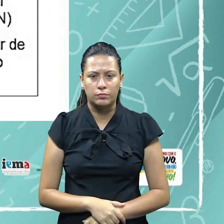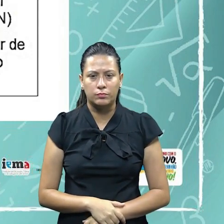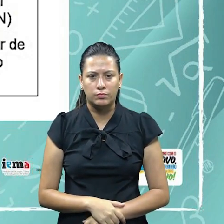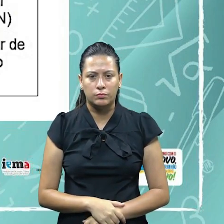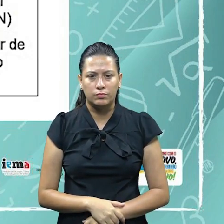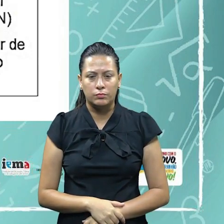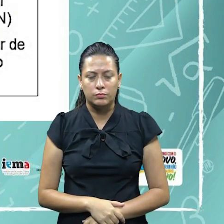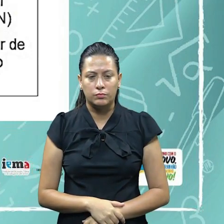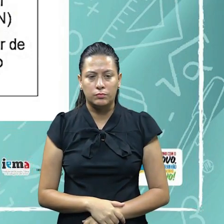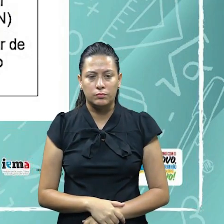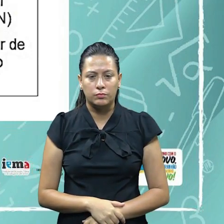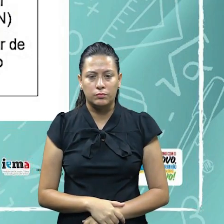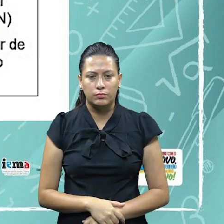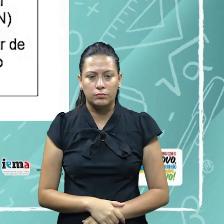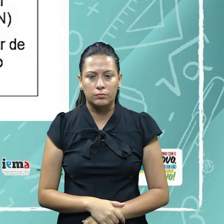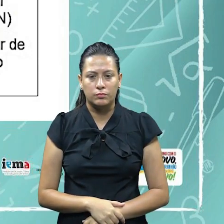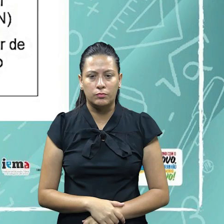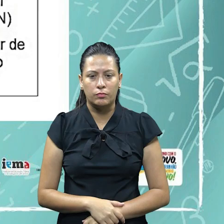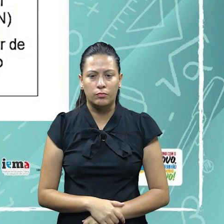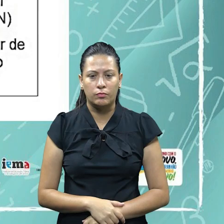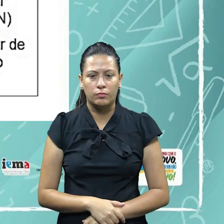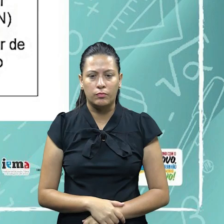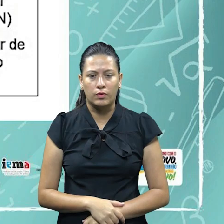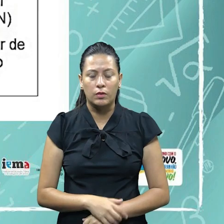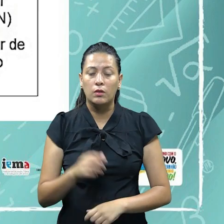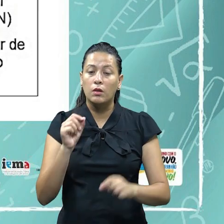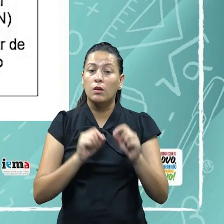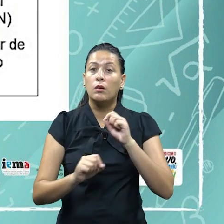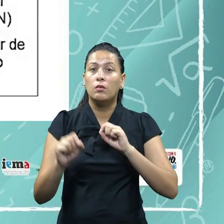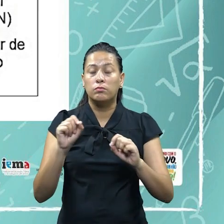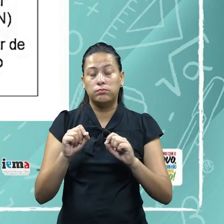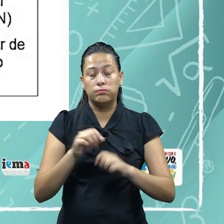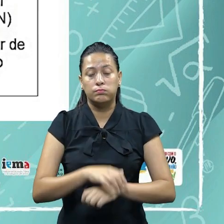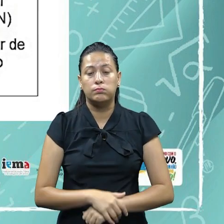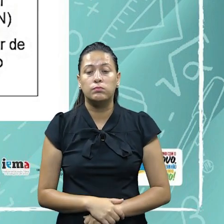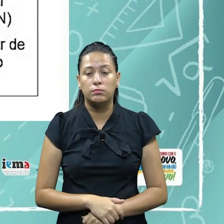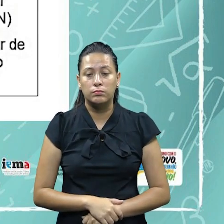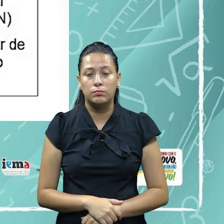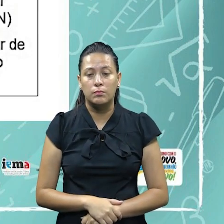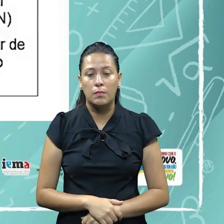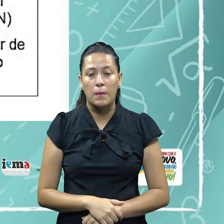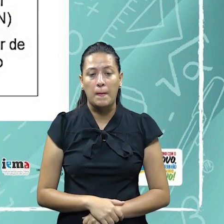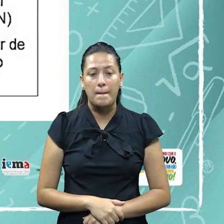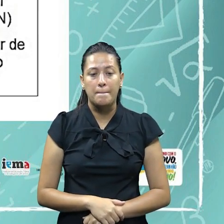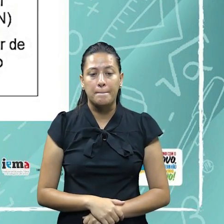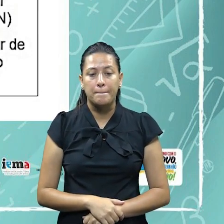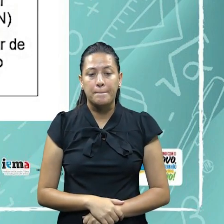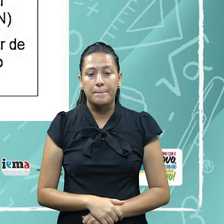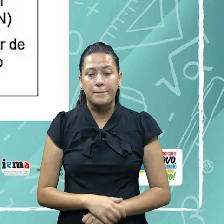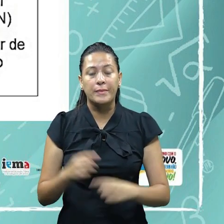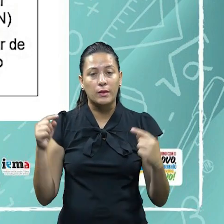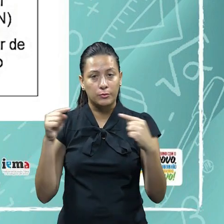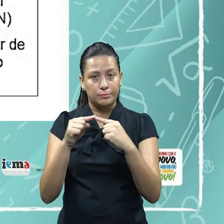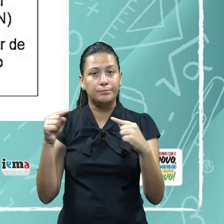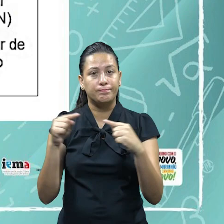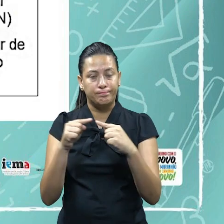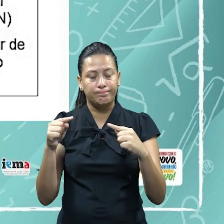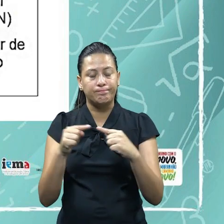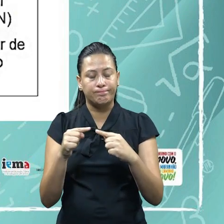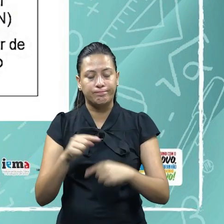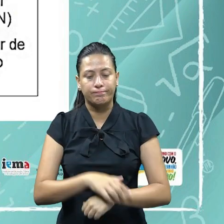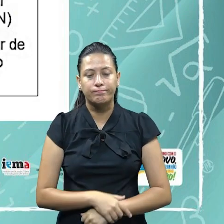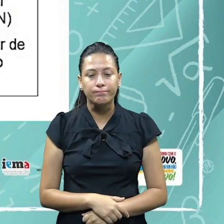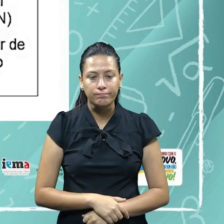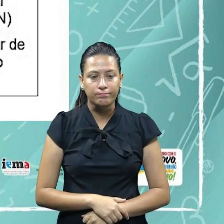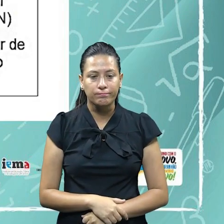PEN, ele é o condutor combinado do neutro e o de proteção, combinados num único